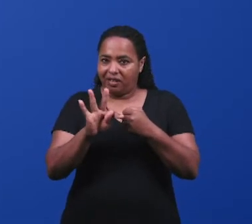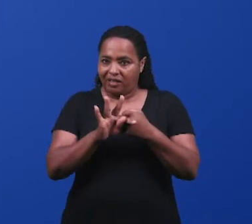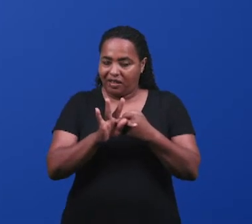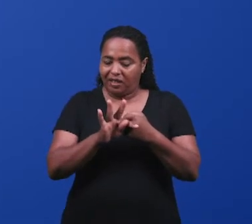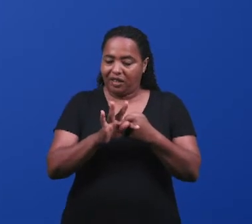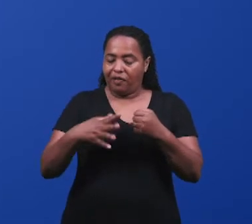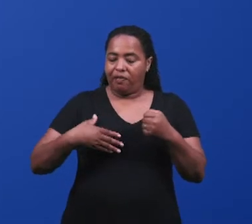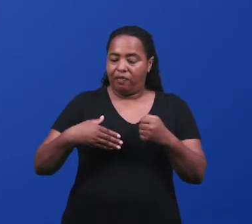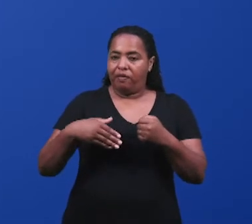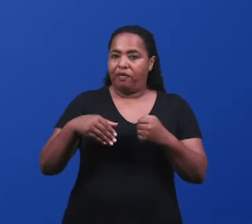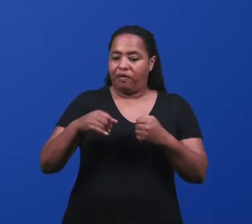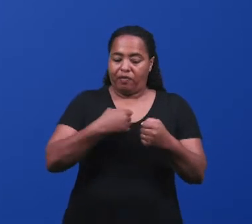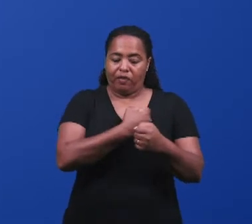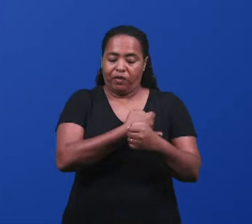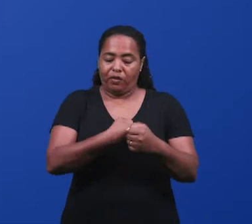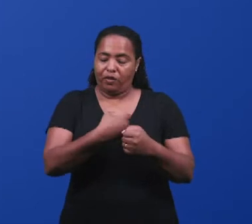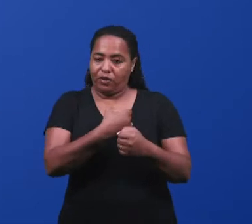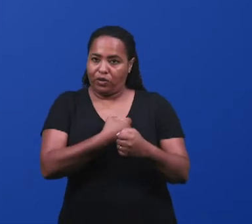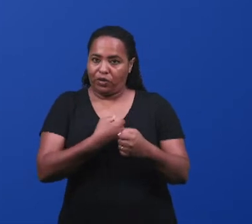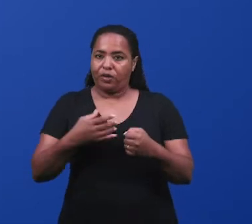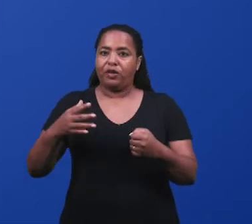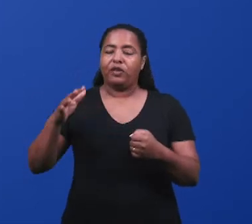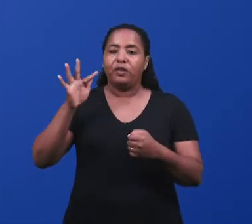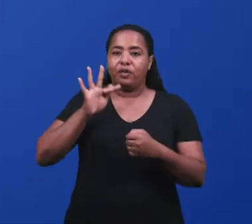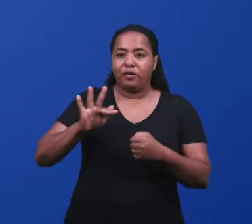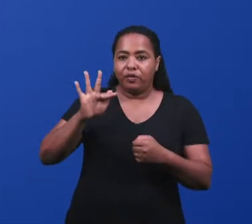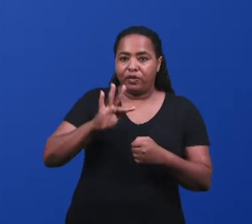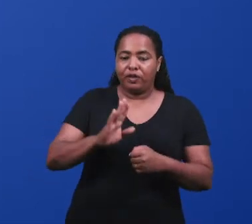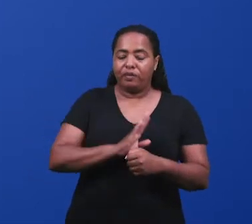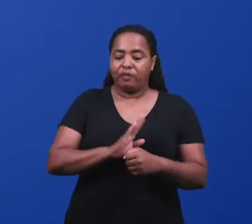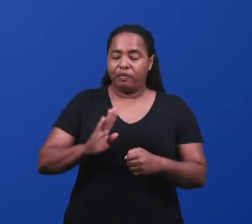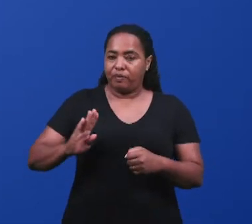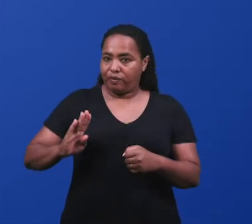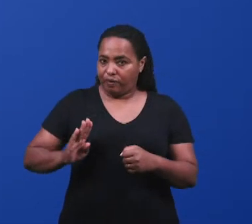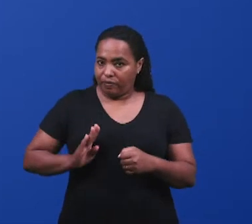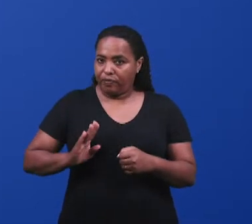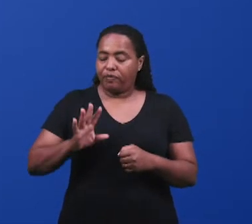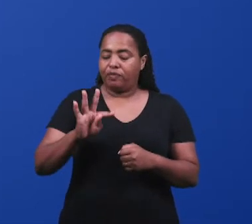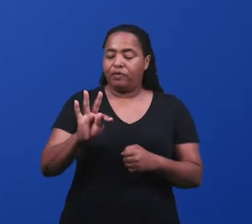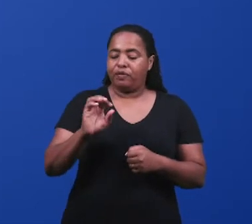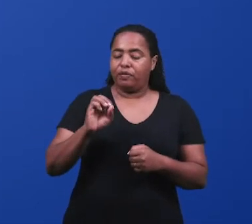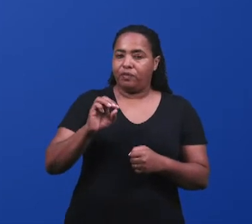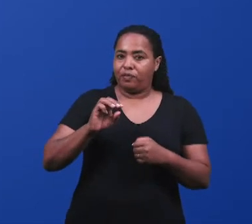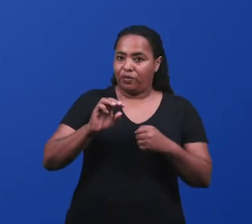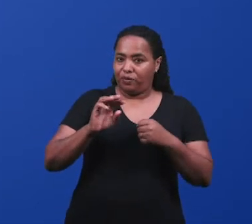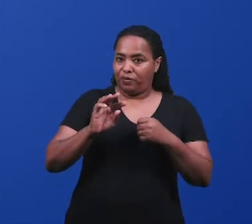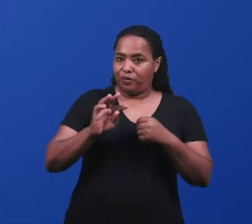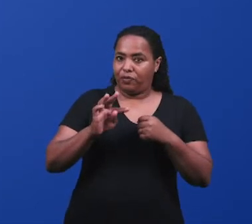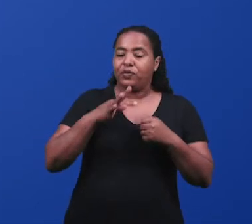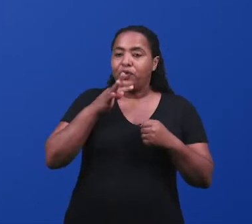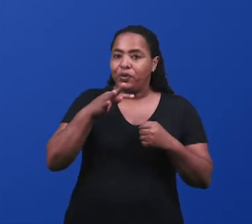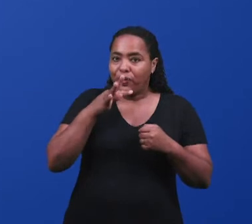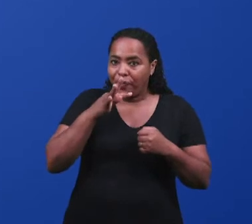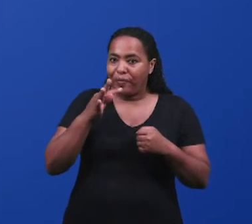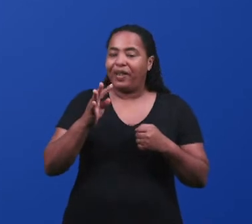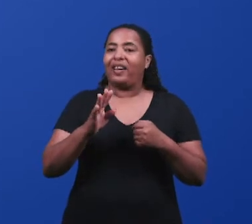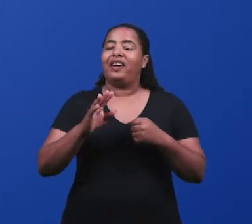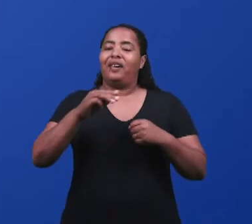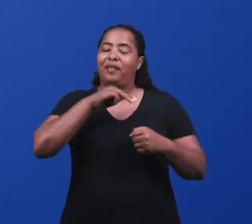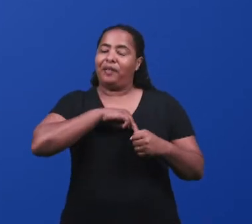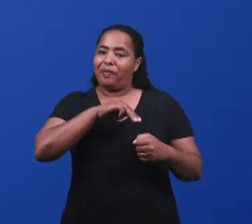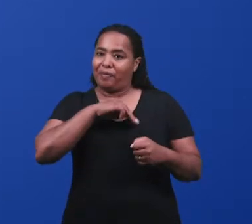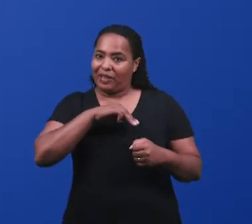Tiago, filho de Zebedeu, João, Felipe, Bartolomeu, Tomé, Mateus, Tiago, filho